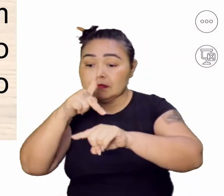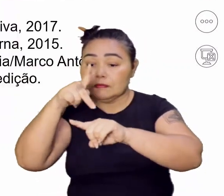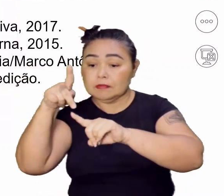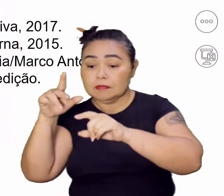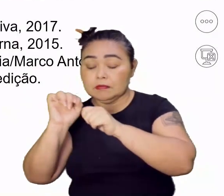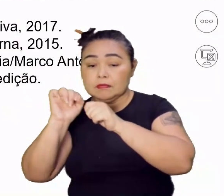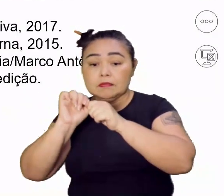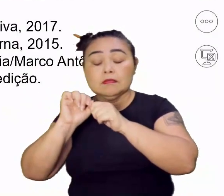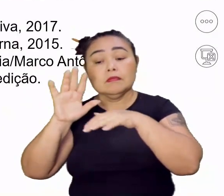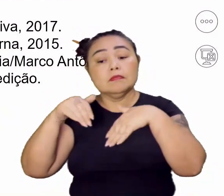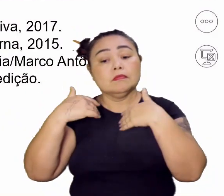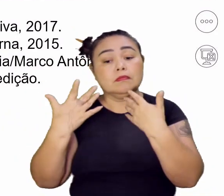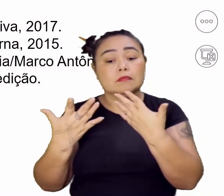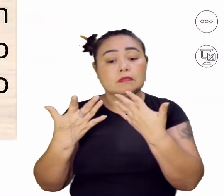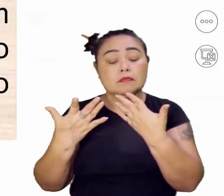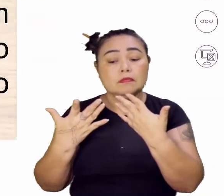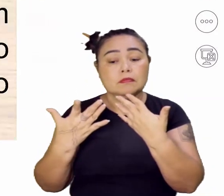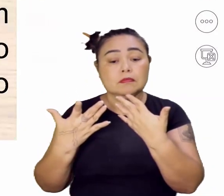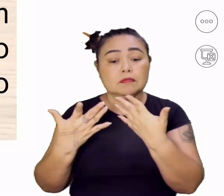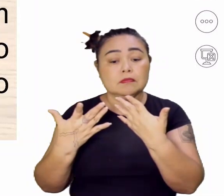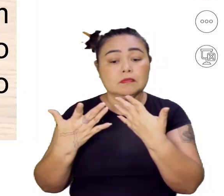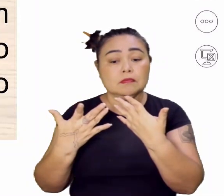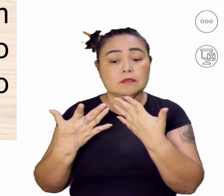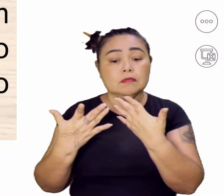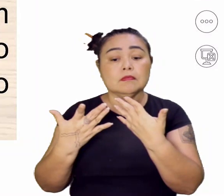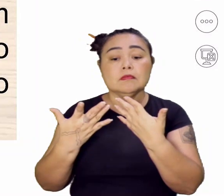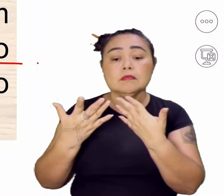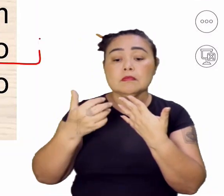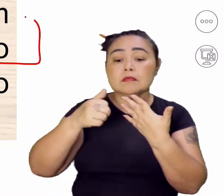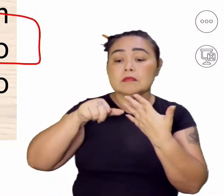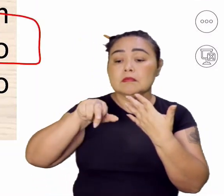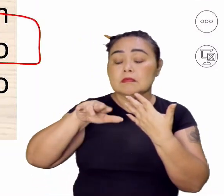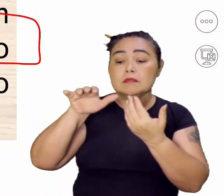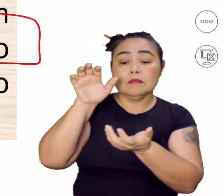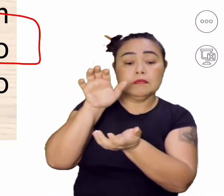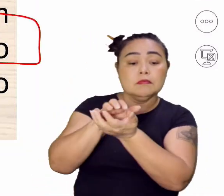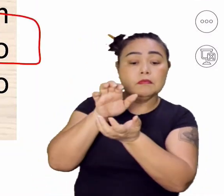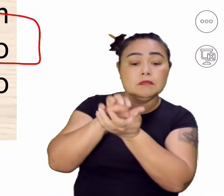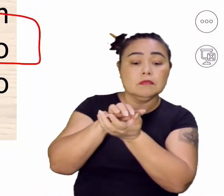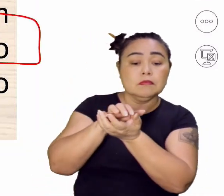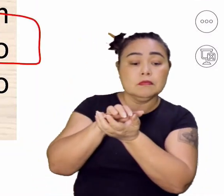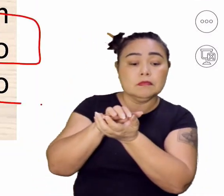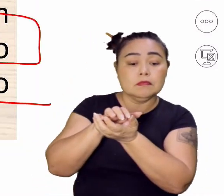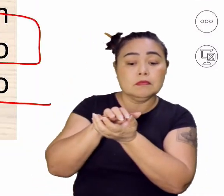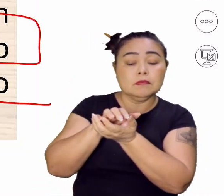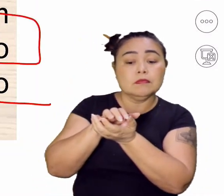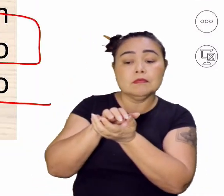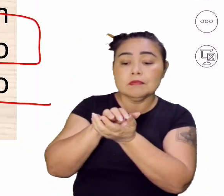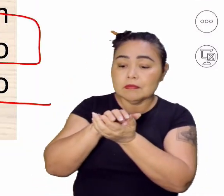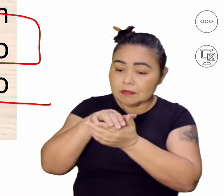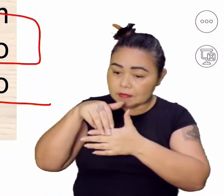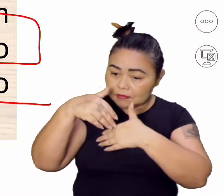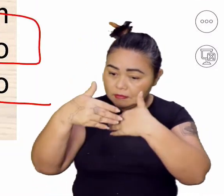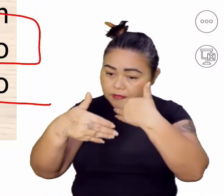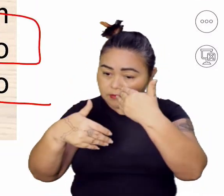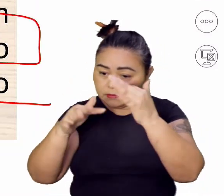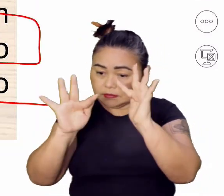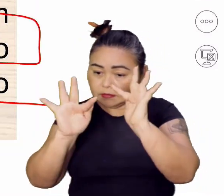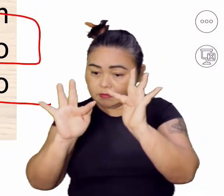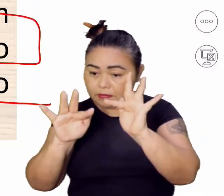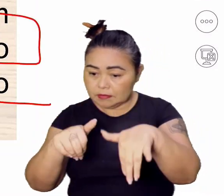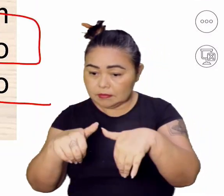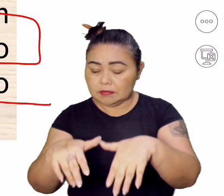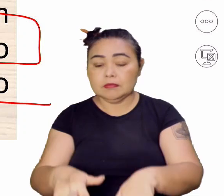pernambucana, a insurreição pernambucana caminhava para o final.